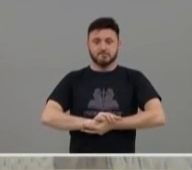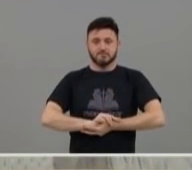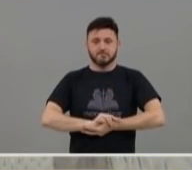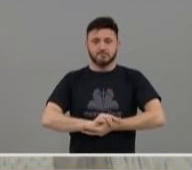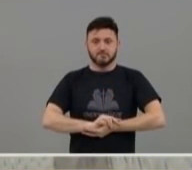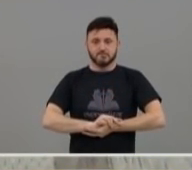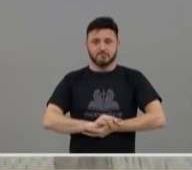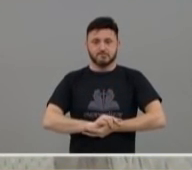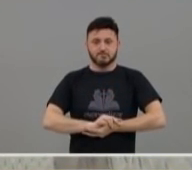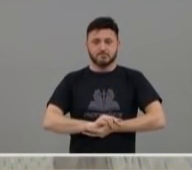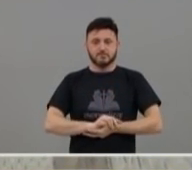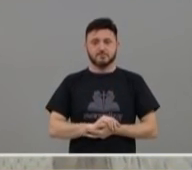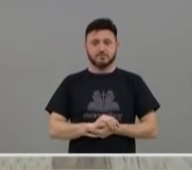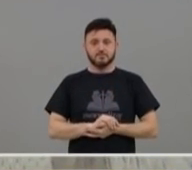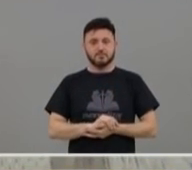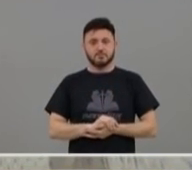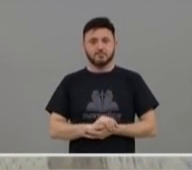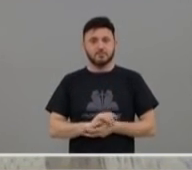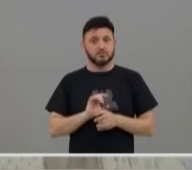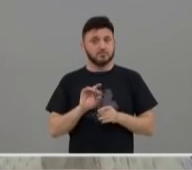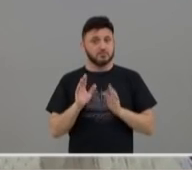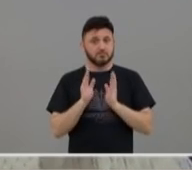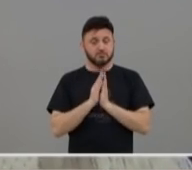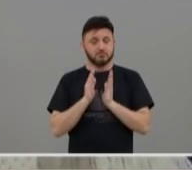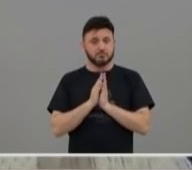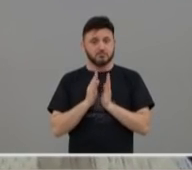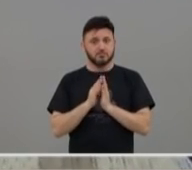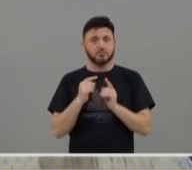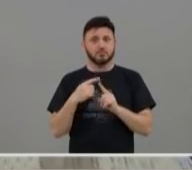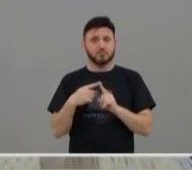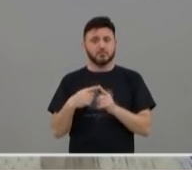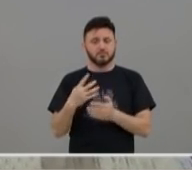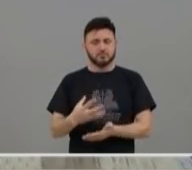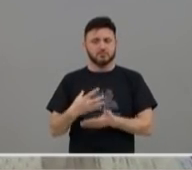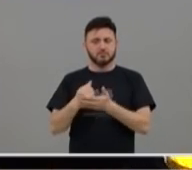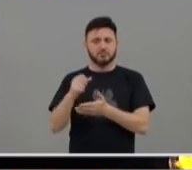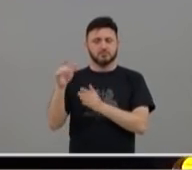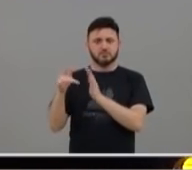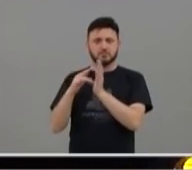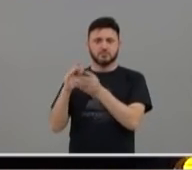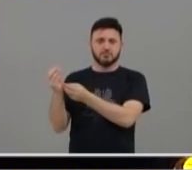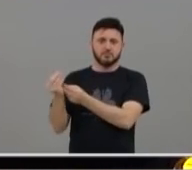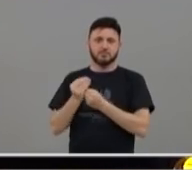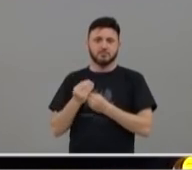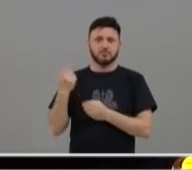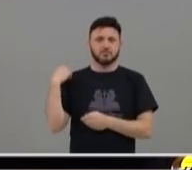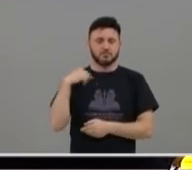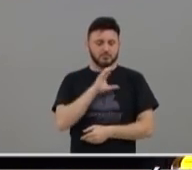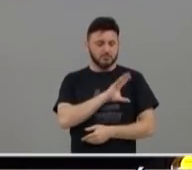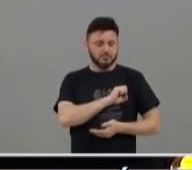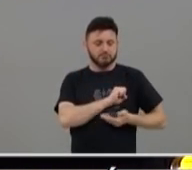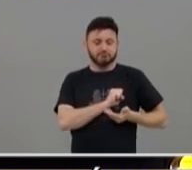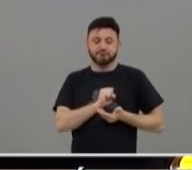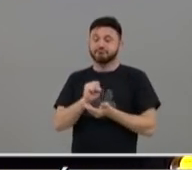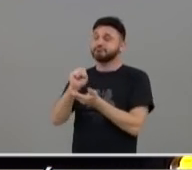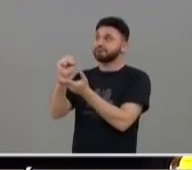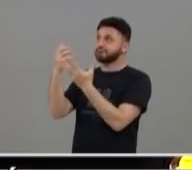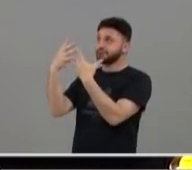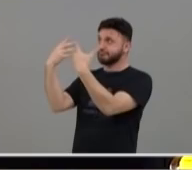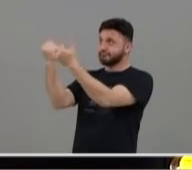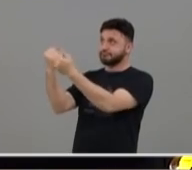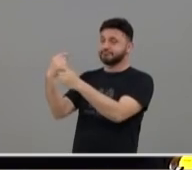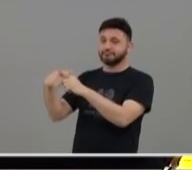salvarás. Essa salvação que o Senhor nos coloca, na entrega mais profunda de amor, nos abandonos que vem